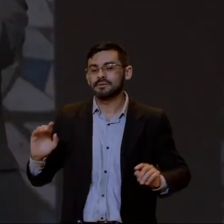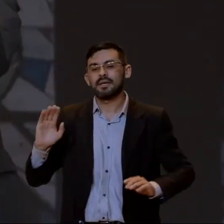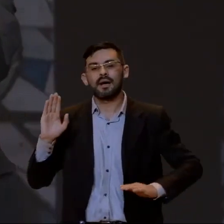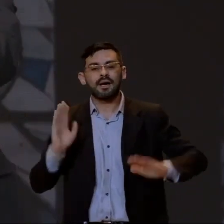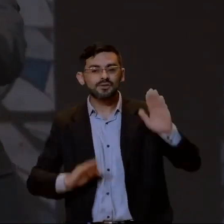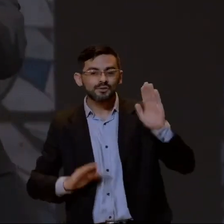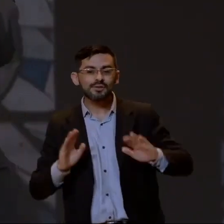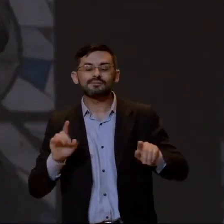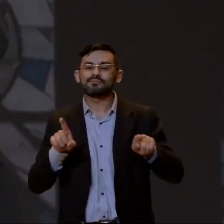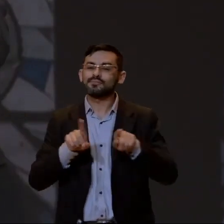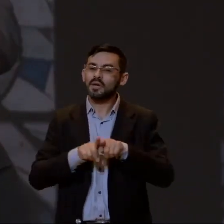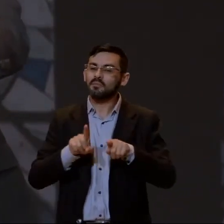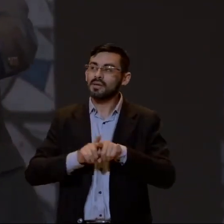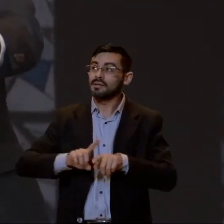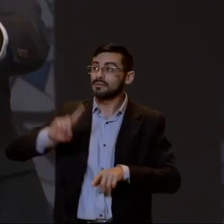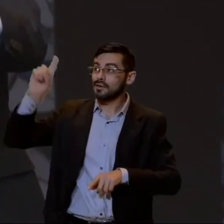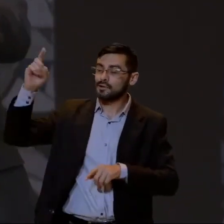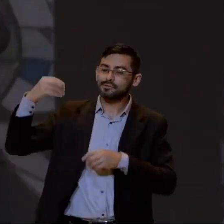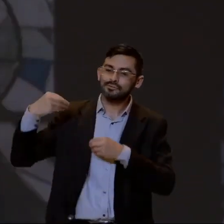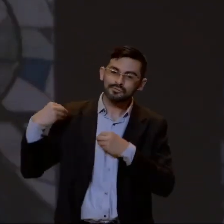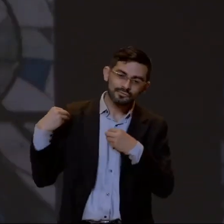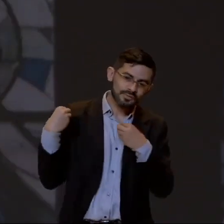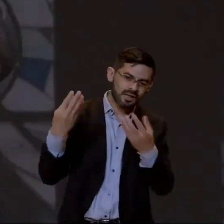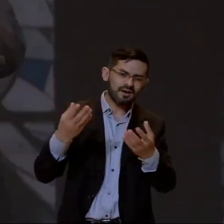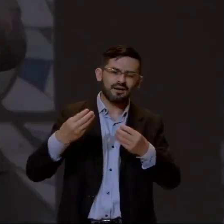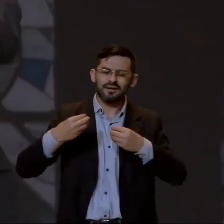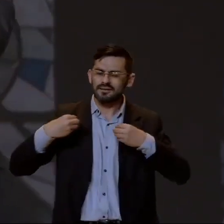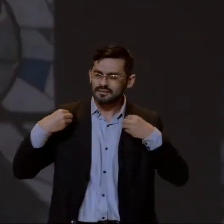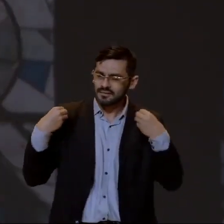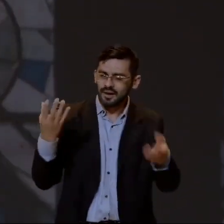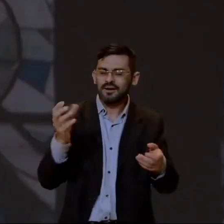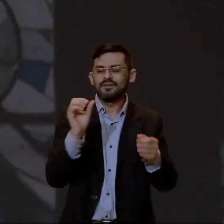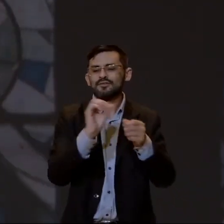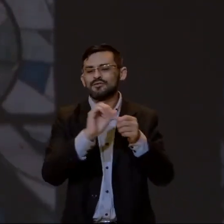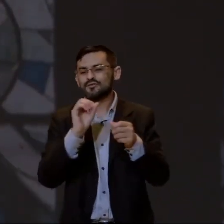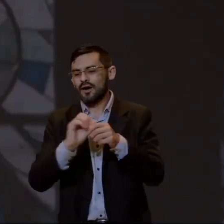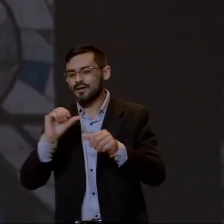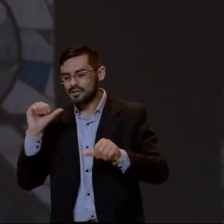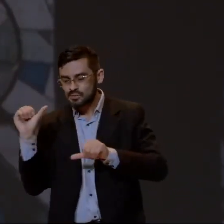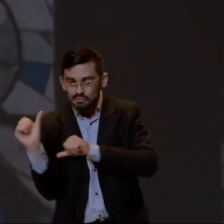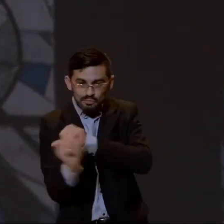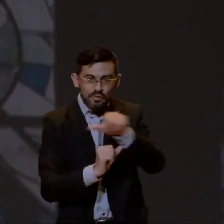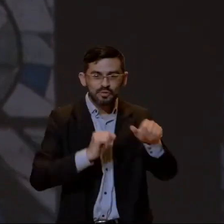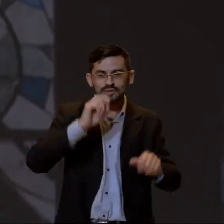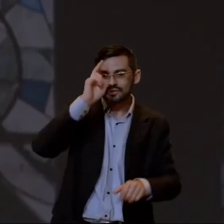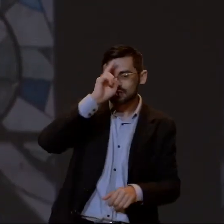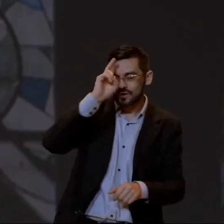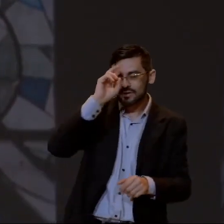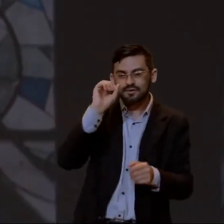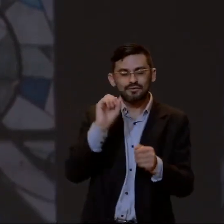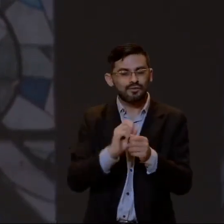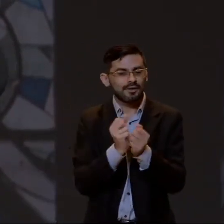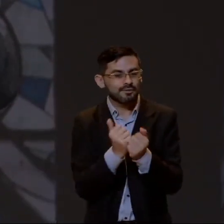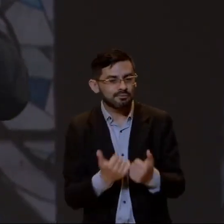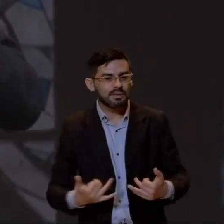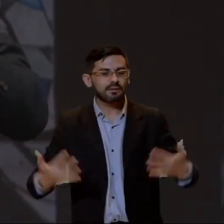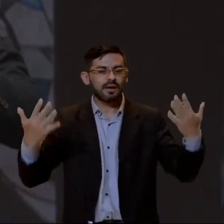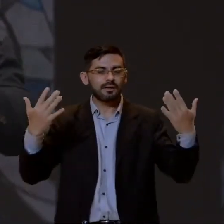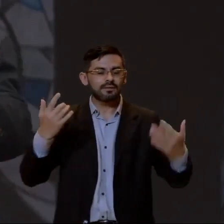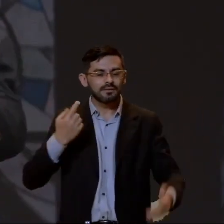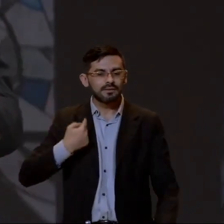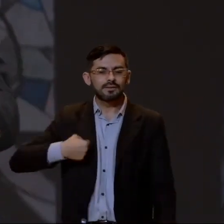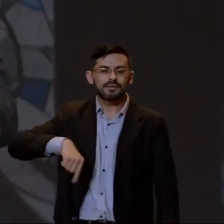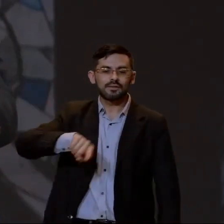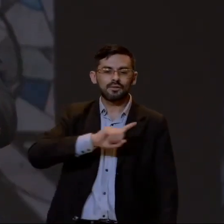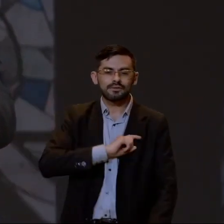Ele dá, Ele faz, Ele intervém na nossa história, Ele faz um milagre, e nós